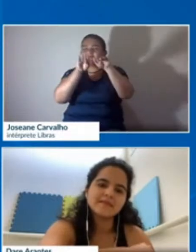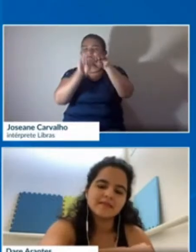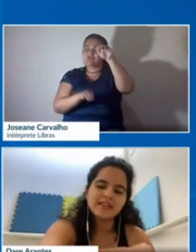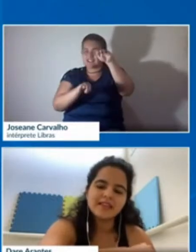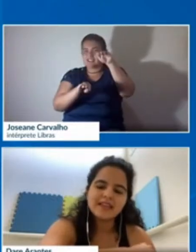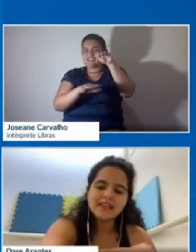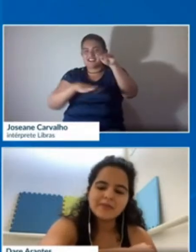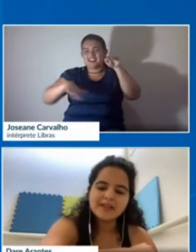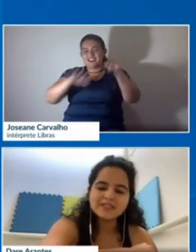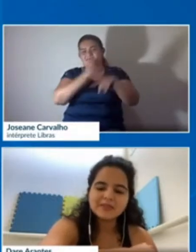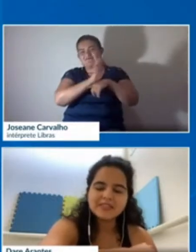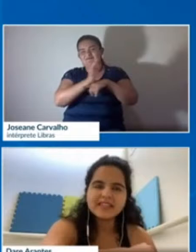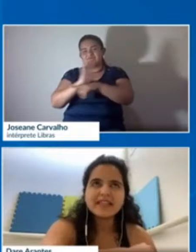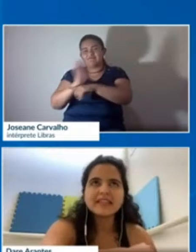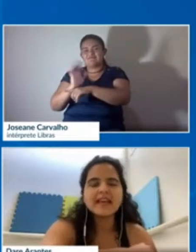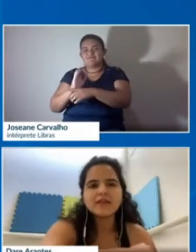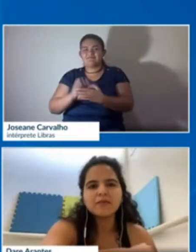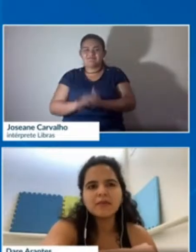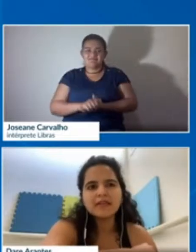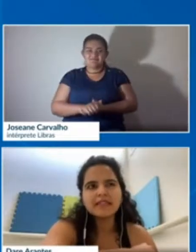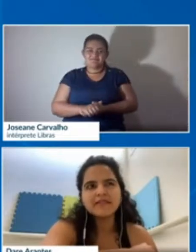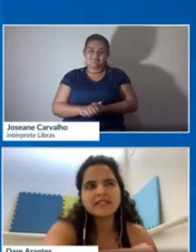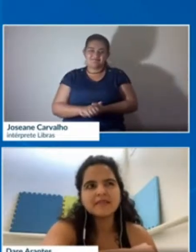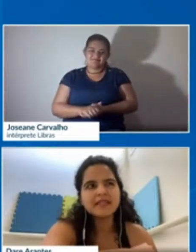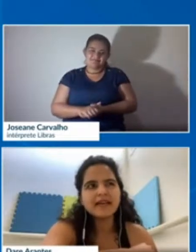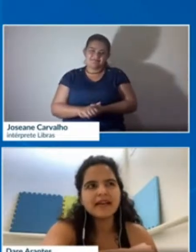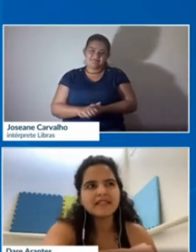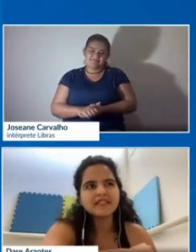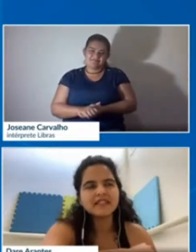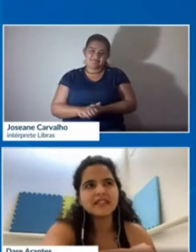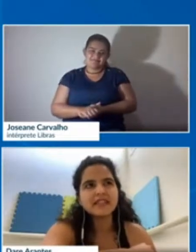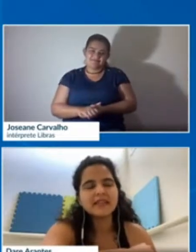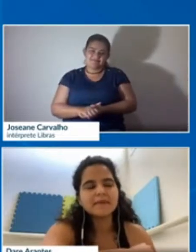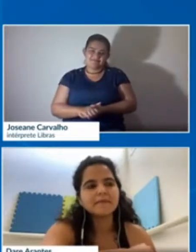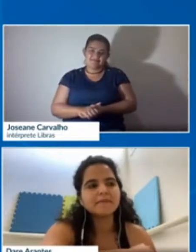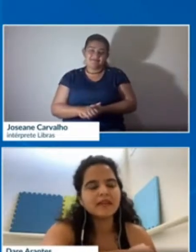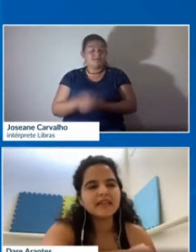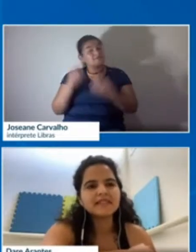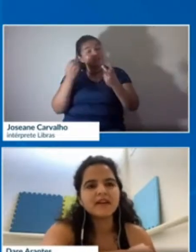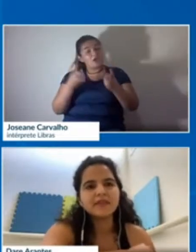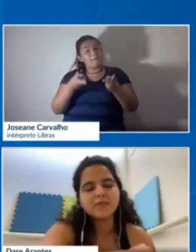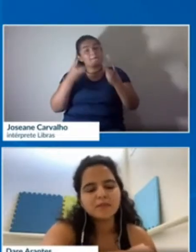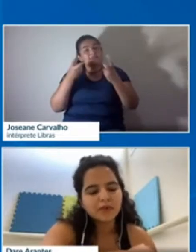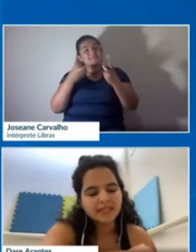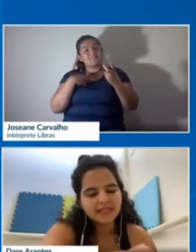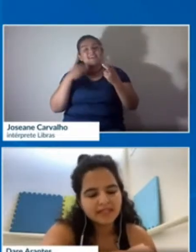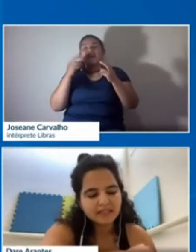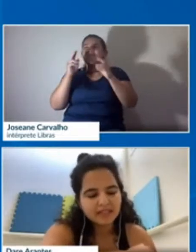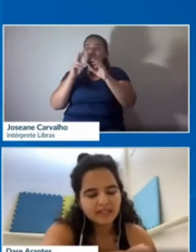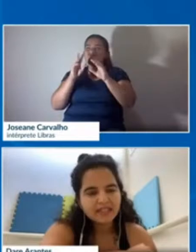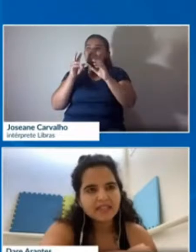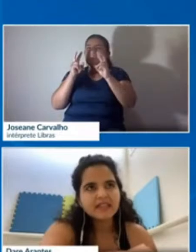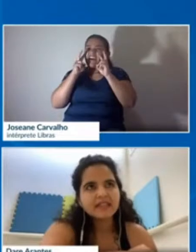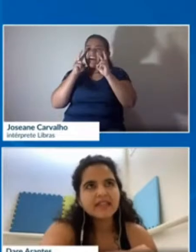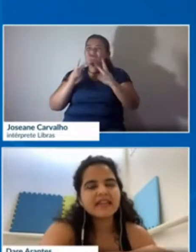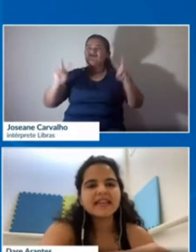cinematográfico? Eu acho que é uma invisibilidade que exalta um poder